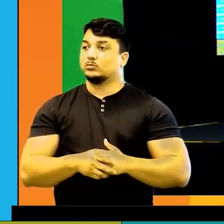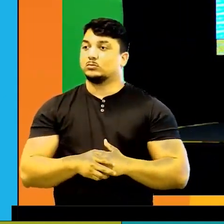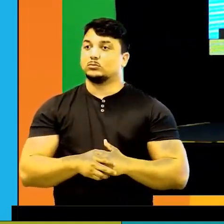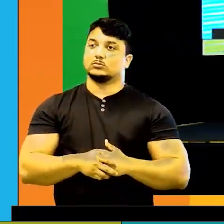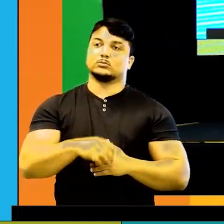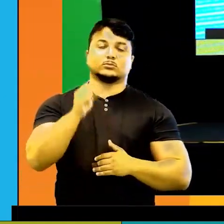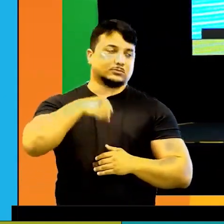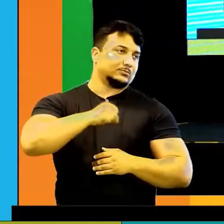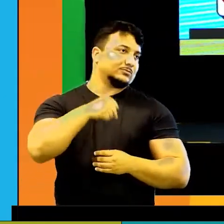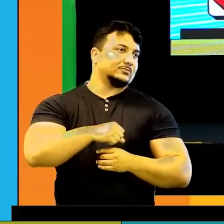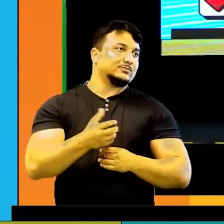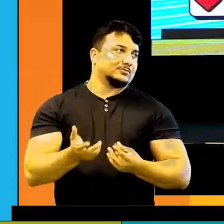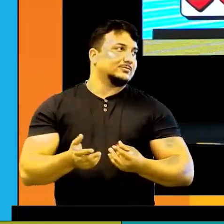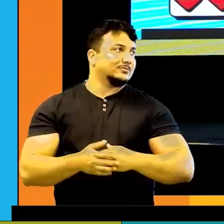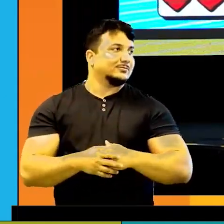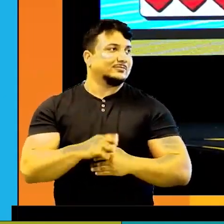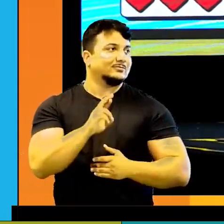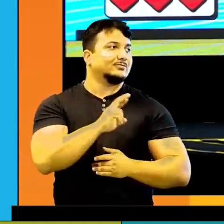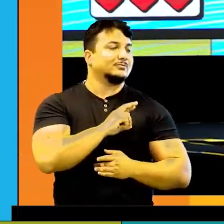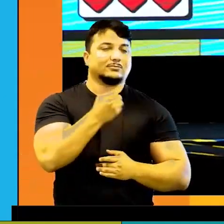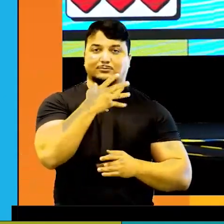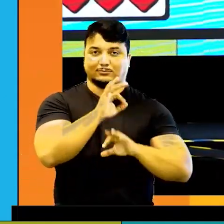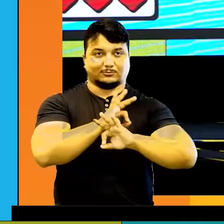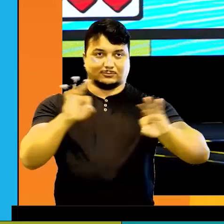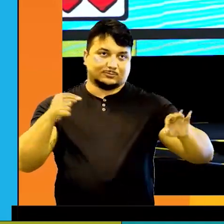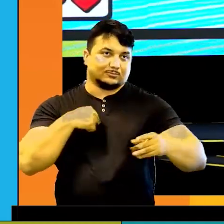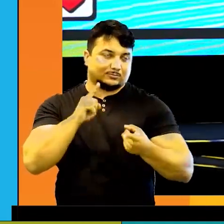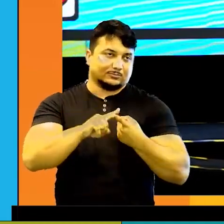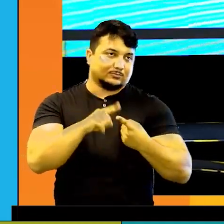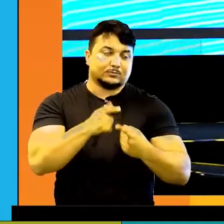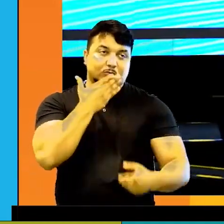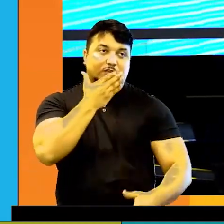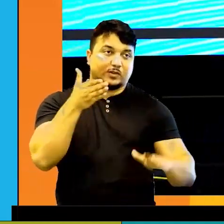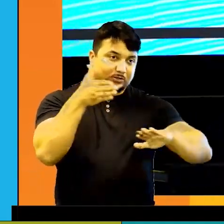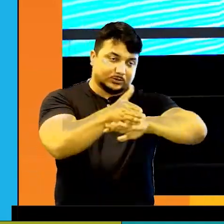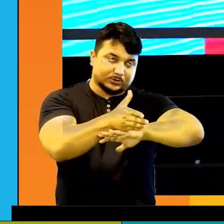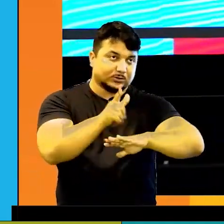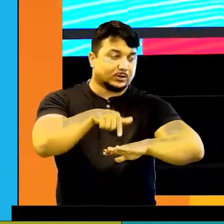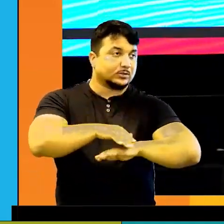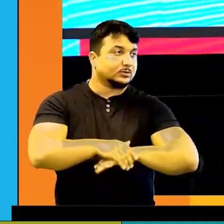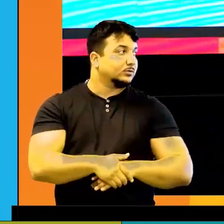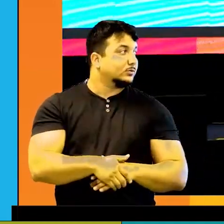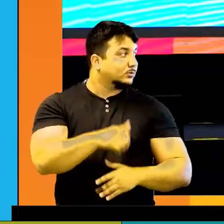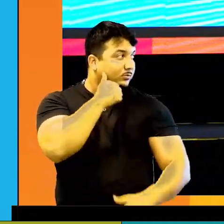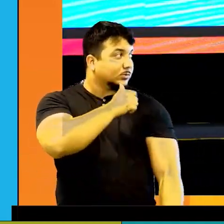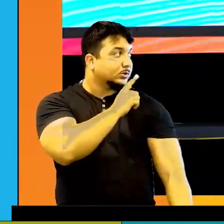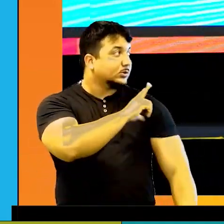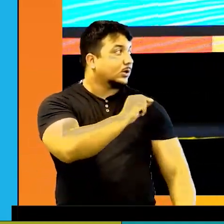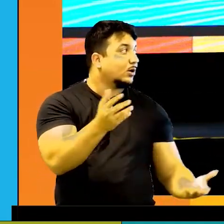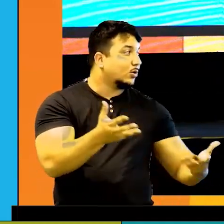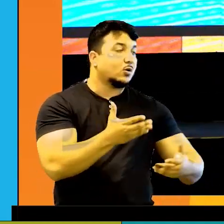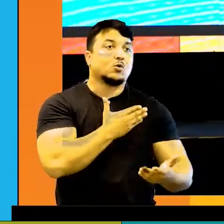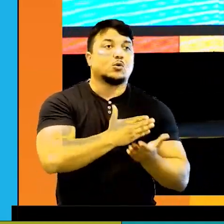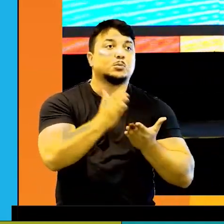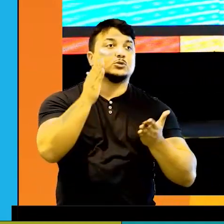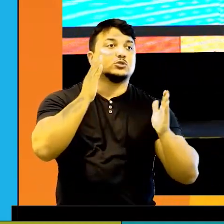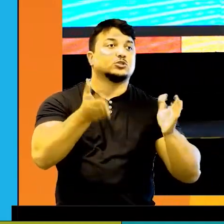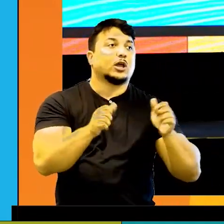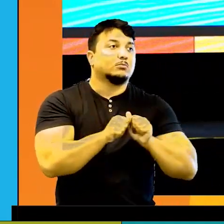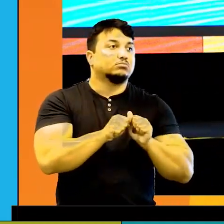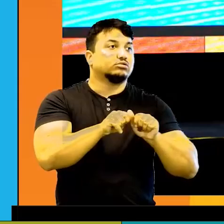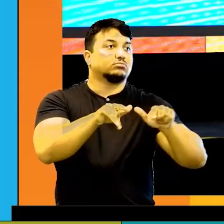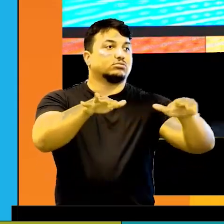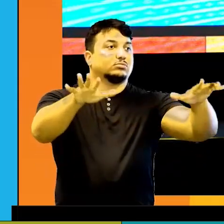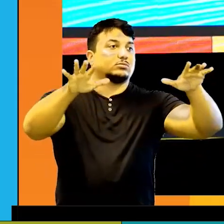emoção? Pronto, eu também prefiro com emoção. E a moça que saiu há pouco já começou